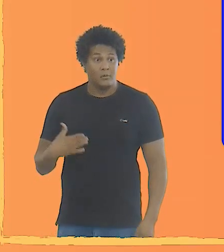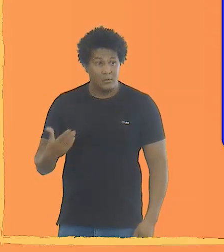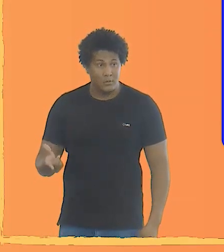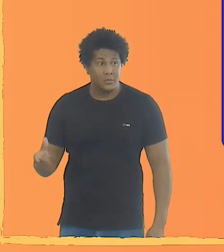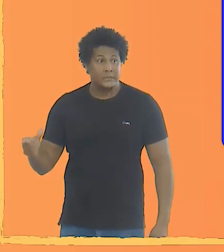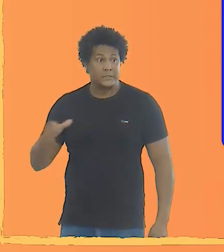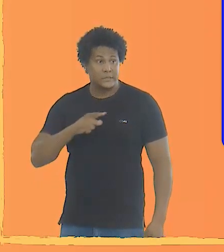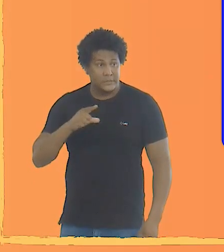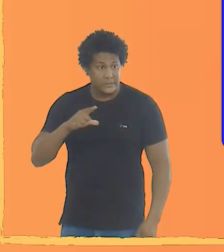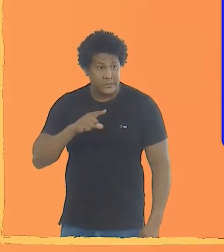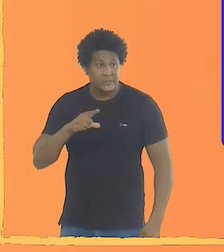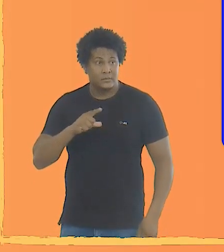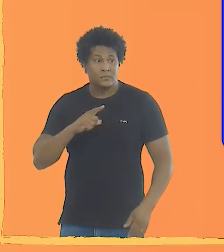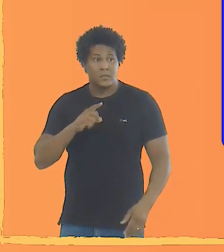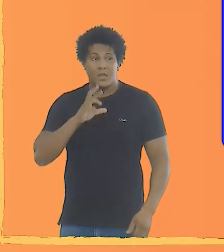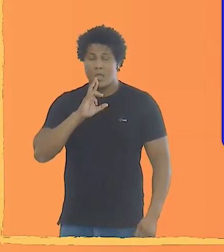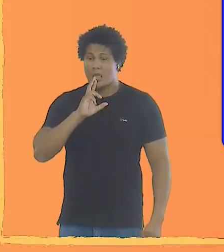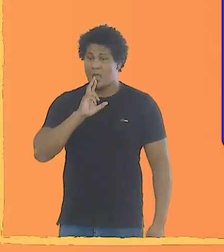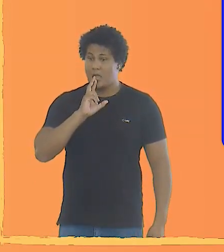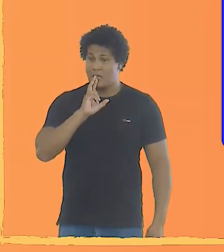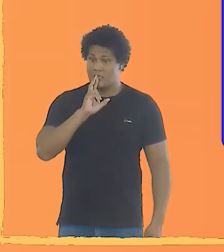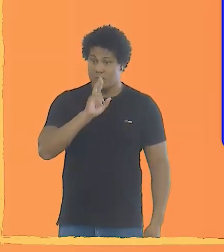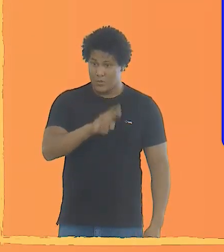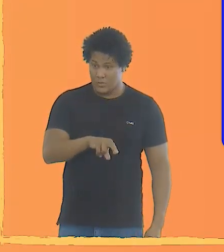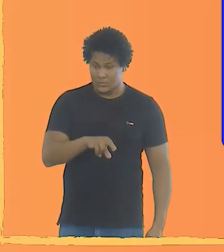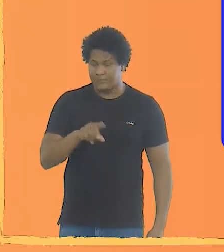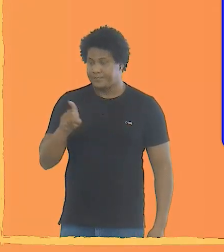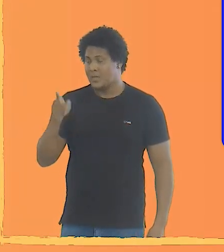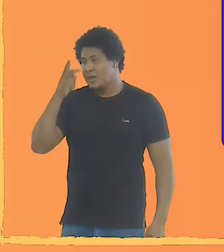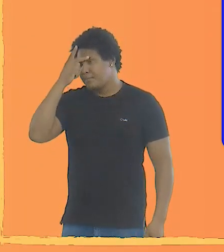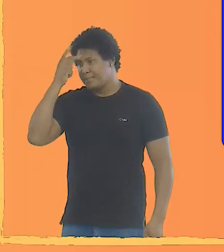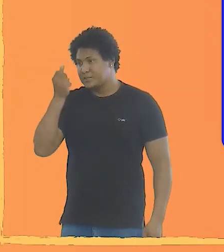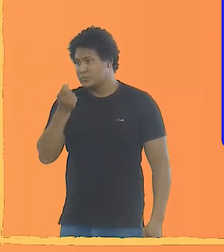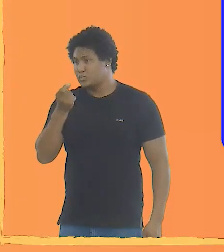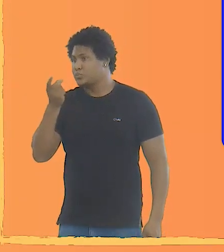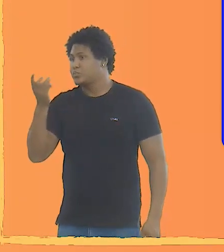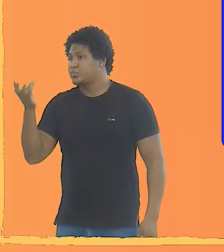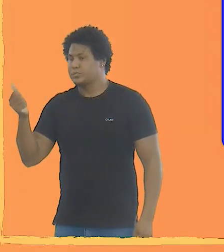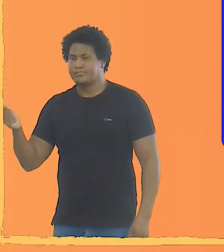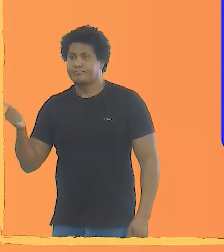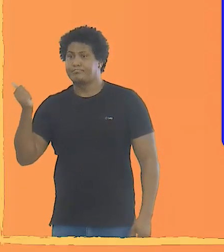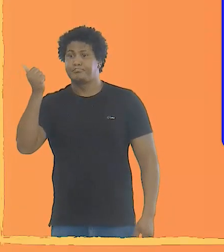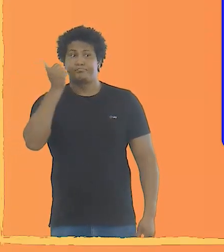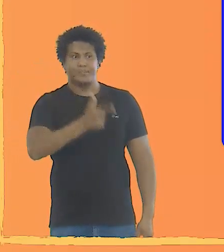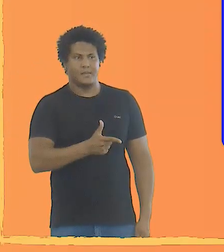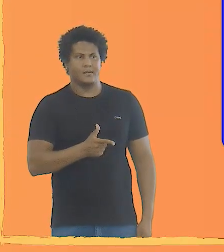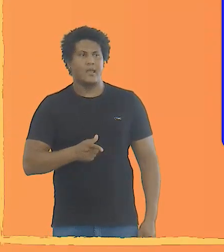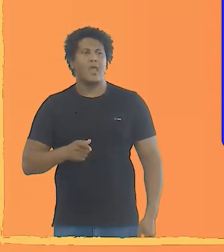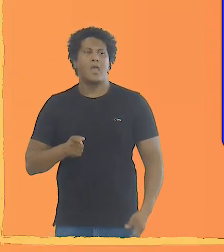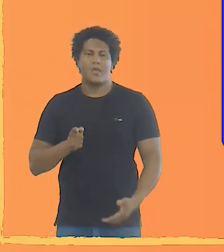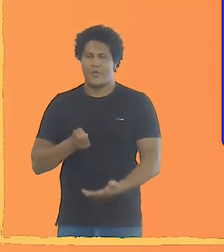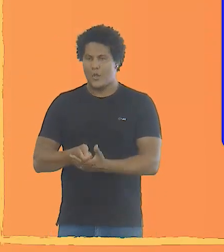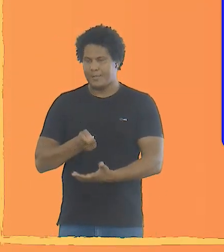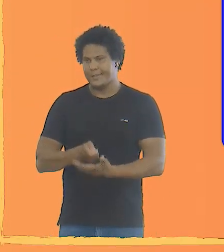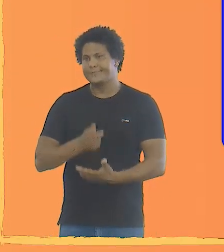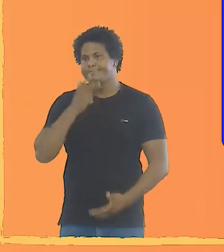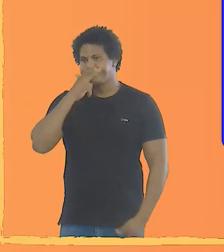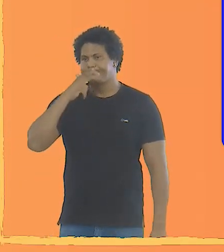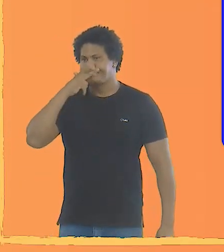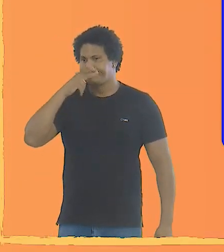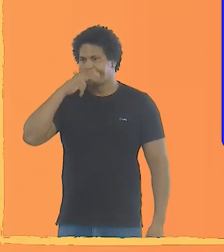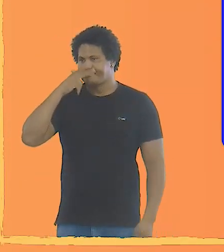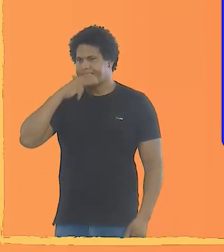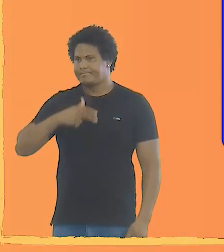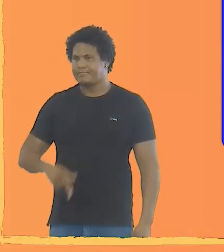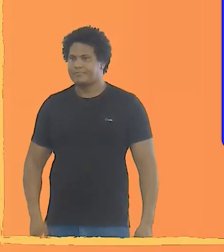que a quantidade de respostas, necessariamente vai ter resposta que é repetida. Se eu tiver, por exemplo, o